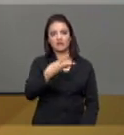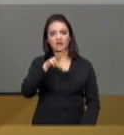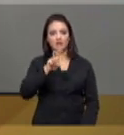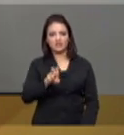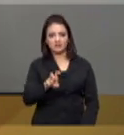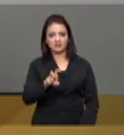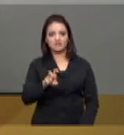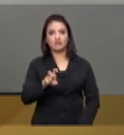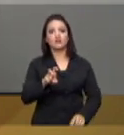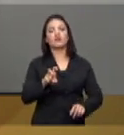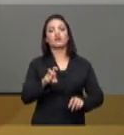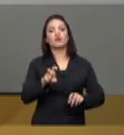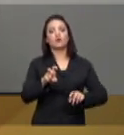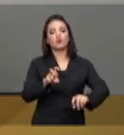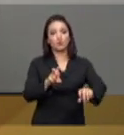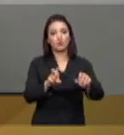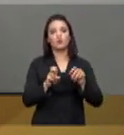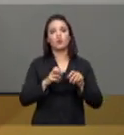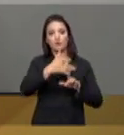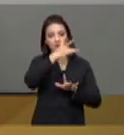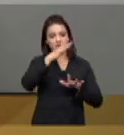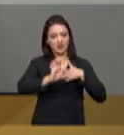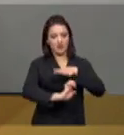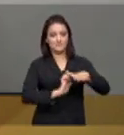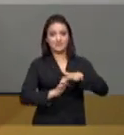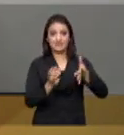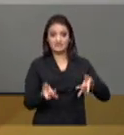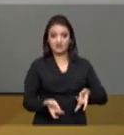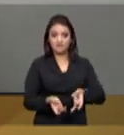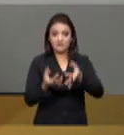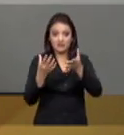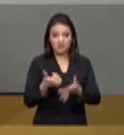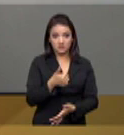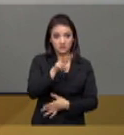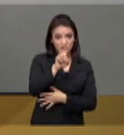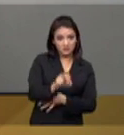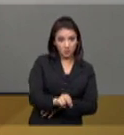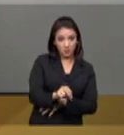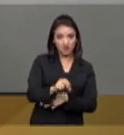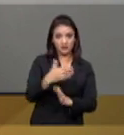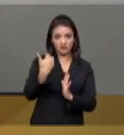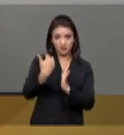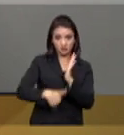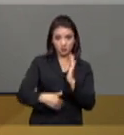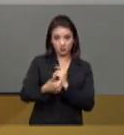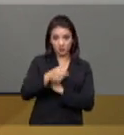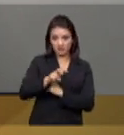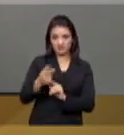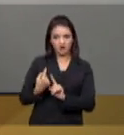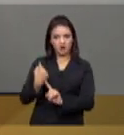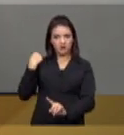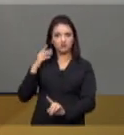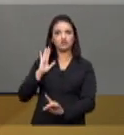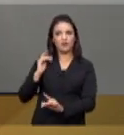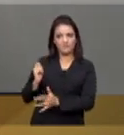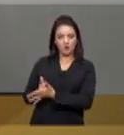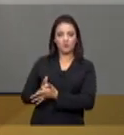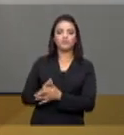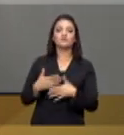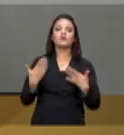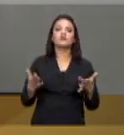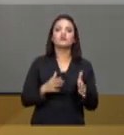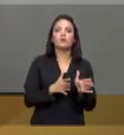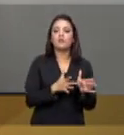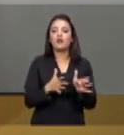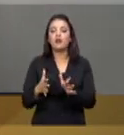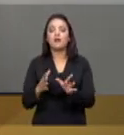ao distribuidor, que teria vendido a mercadoria por 150, excluindo-se os 15 que foi pago antes. A base de